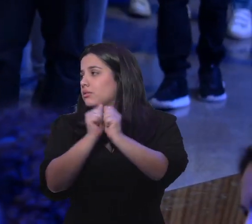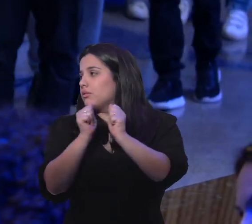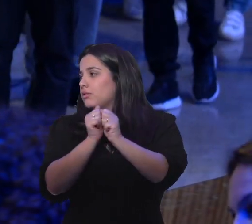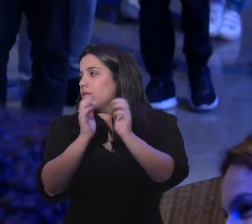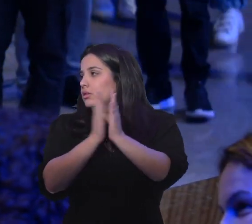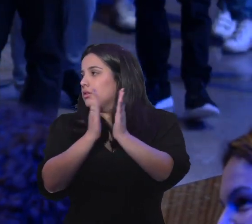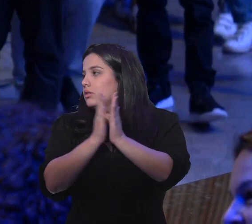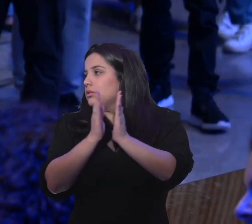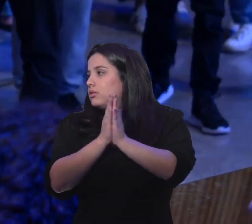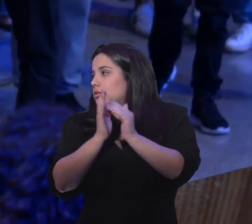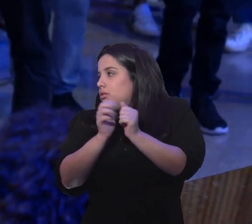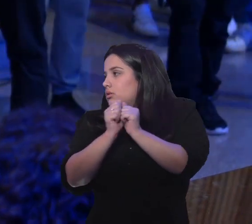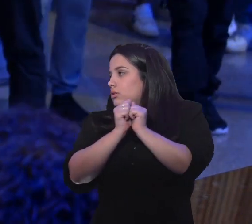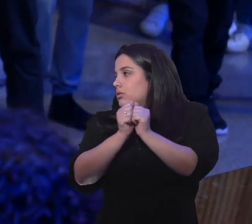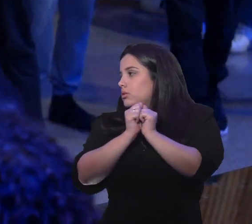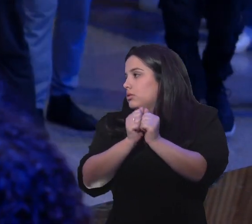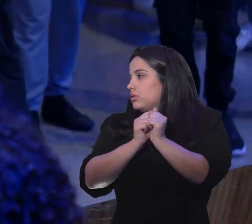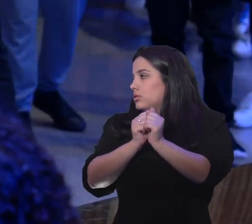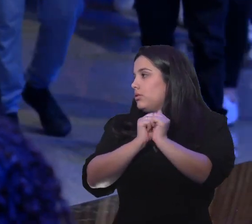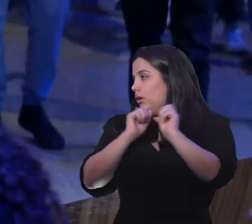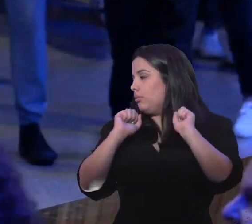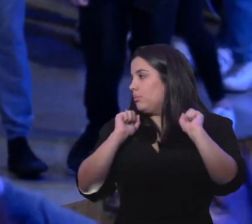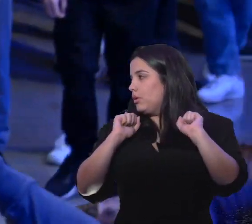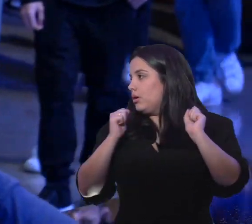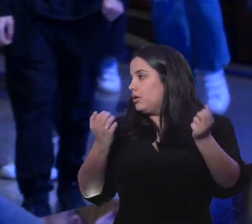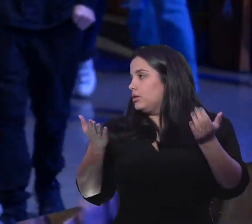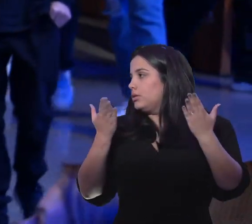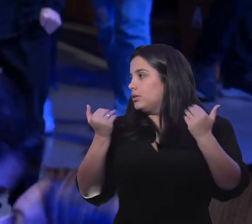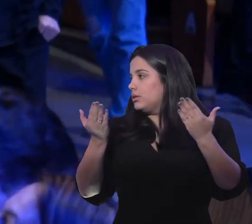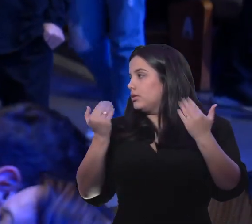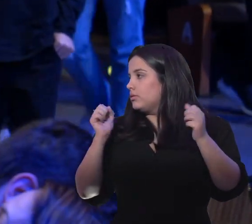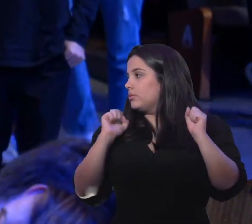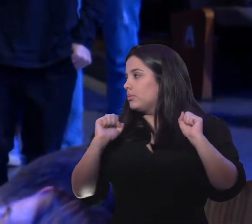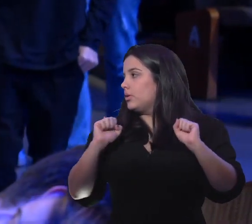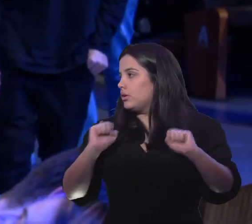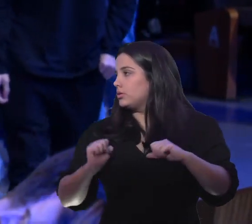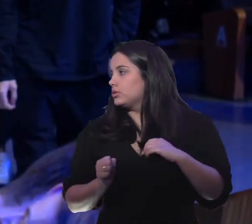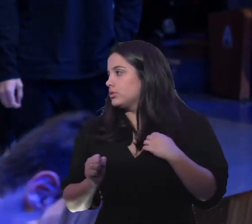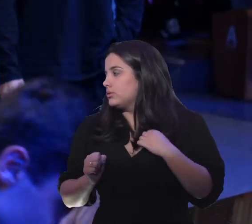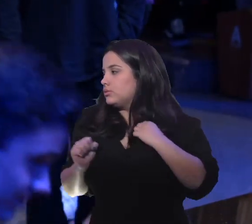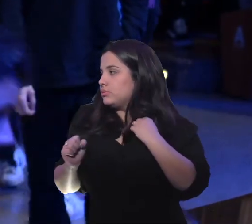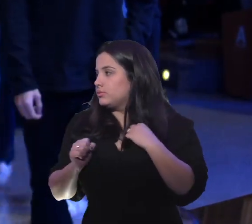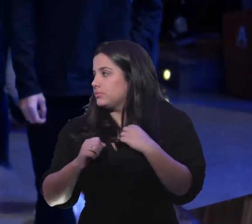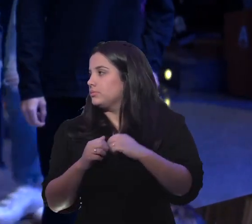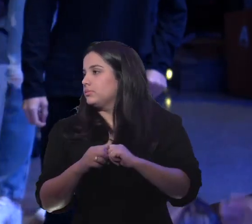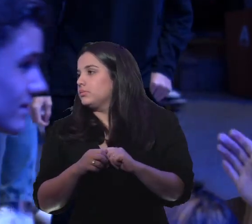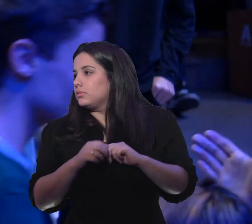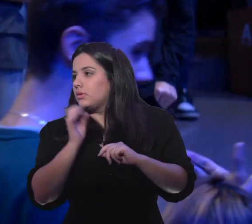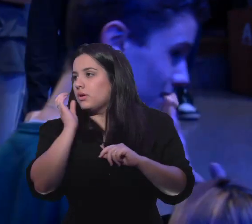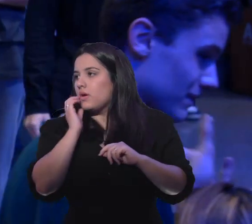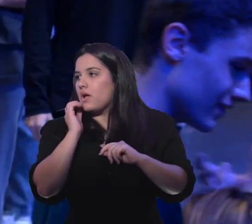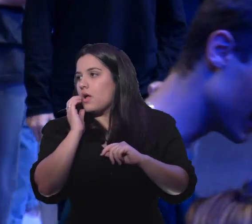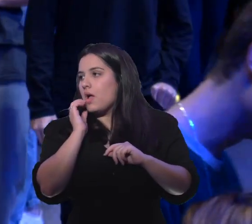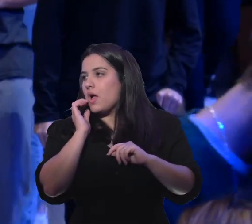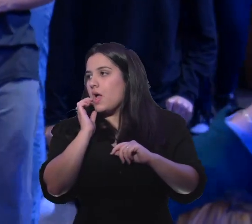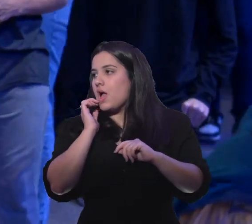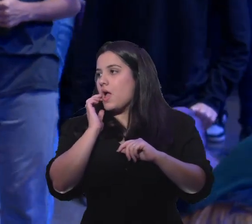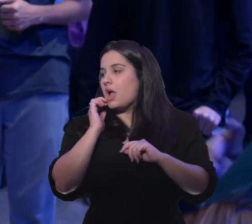você. Podem vir mais pertinho aqui, ó. Vem. Podem vir pertinho.